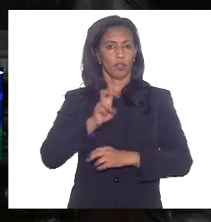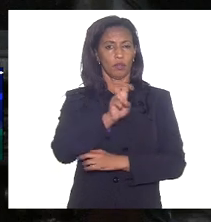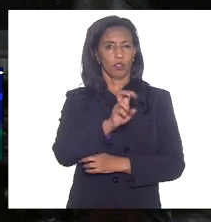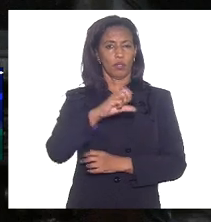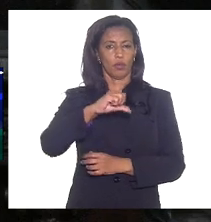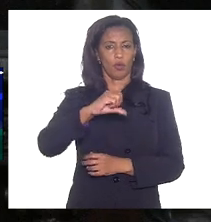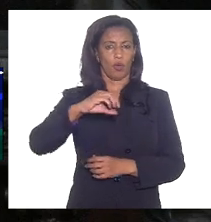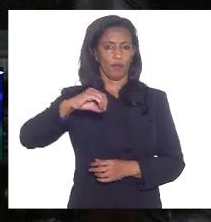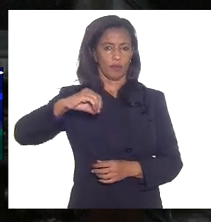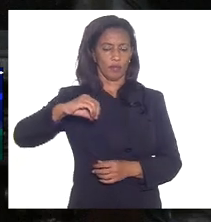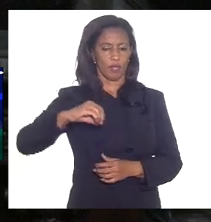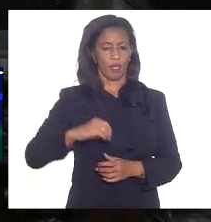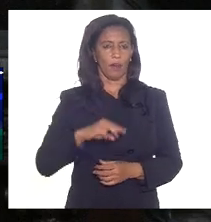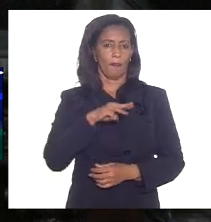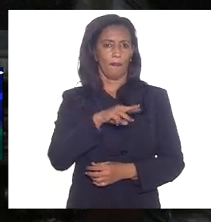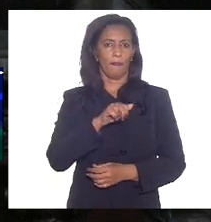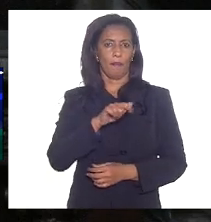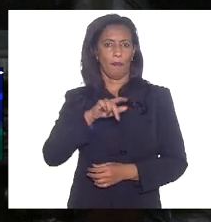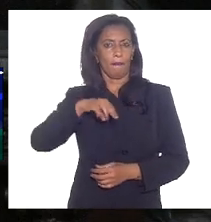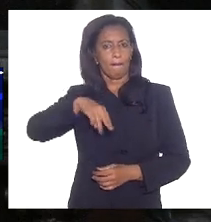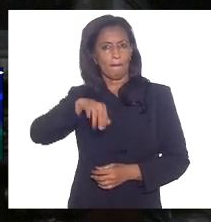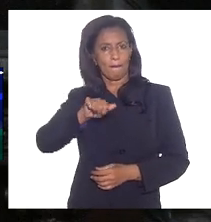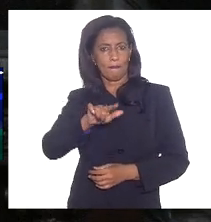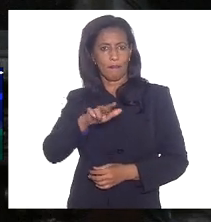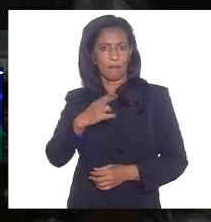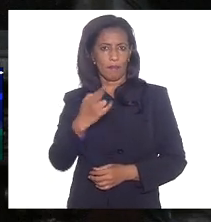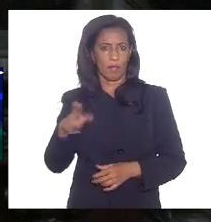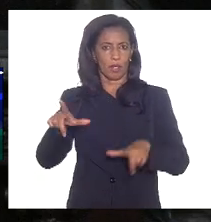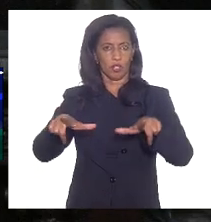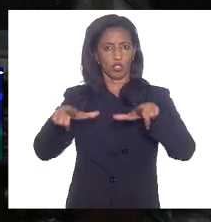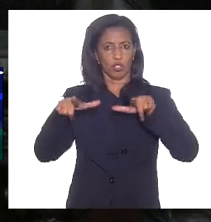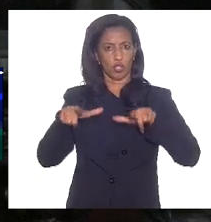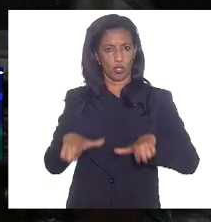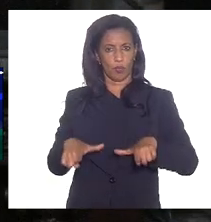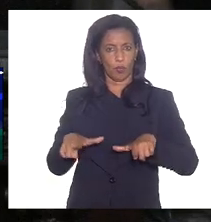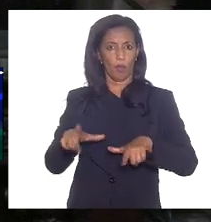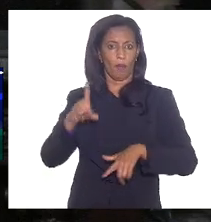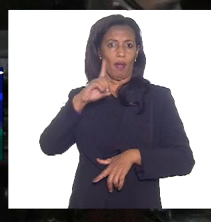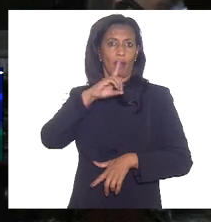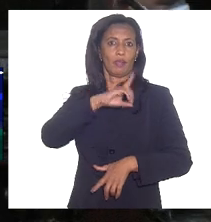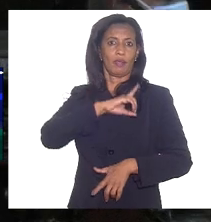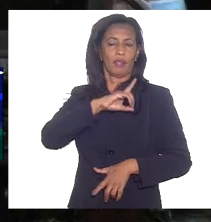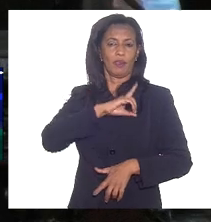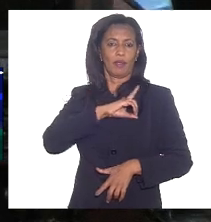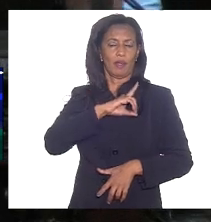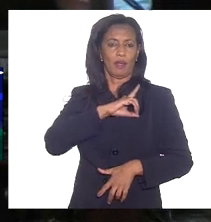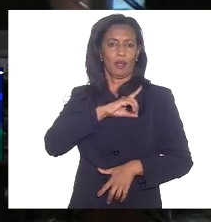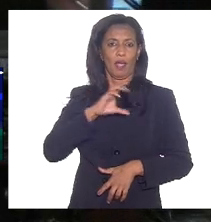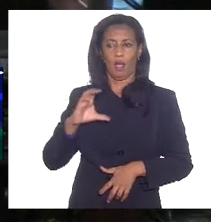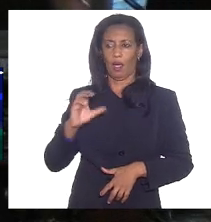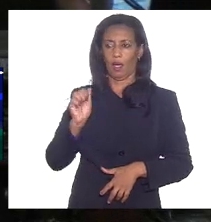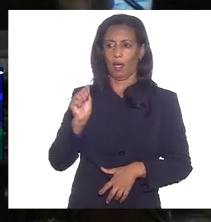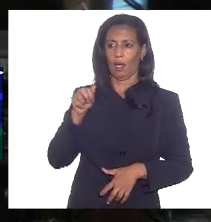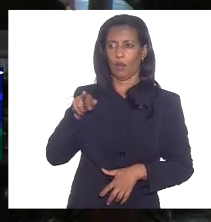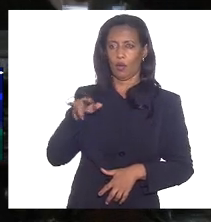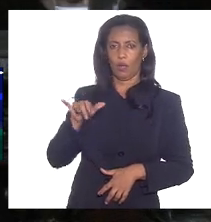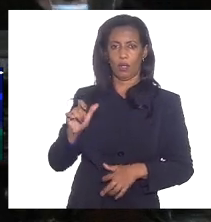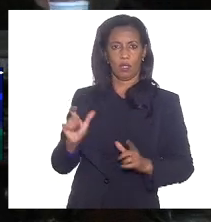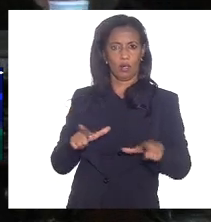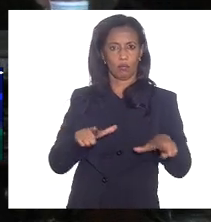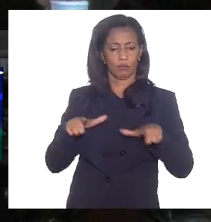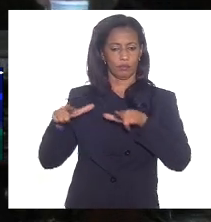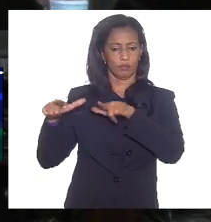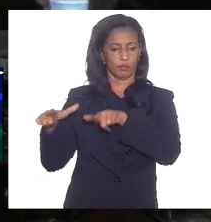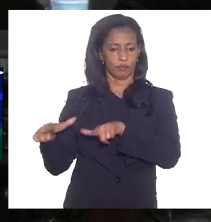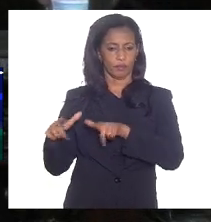21, de autoria do deputado Marcos Mille, concede medalha Tiradentes, respectivo diploma, à ilustríssima delegada Ana Carolina Lemos Medeiros Caldas. Parecer da Comissão